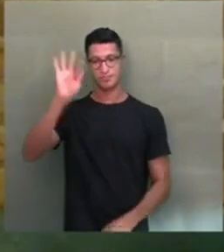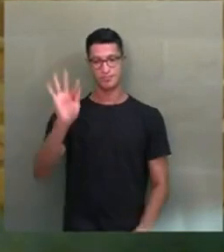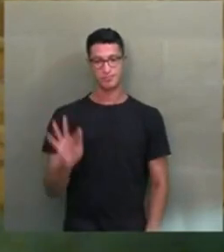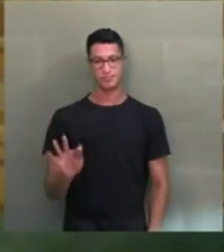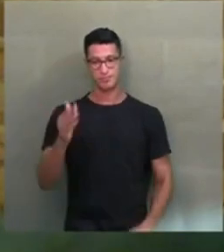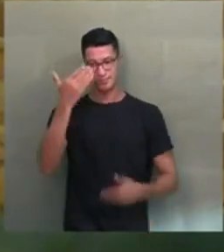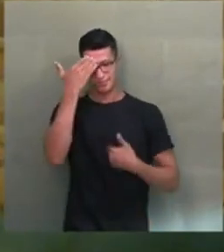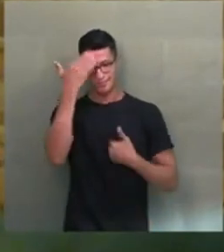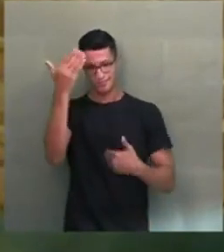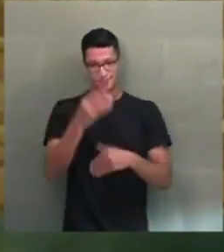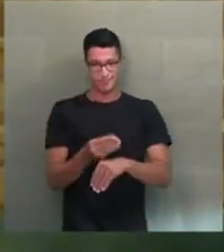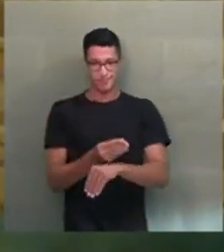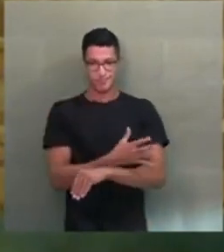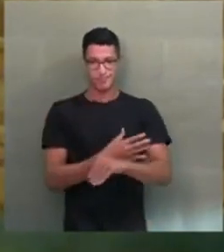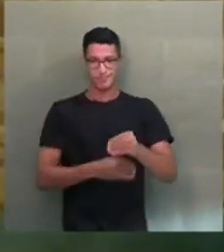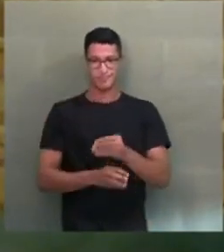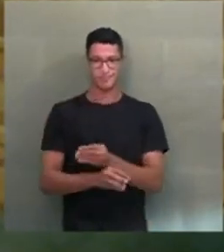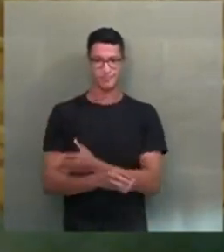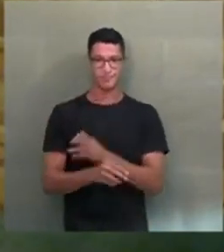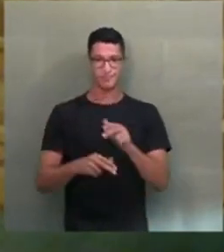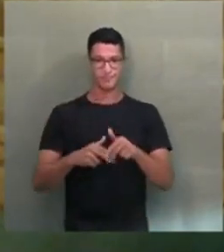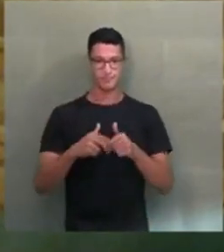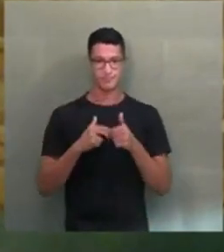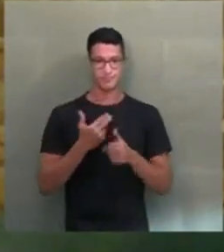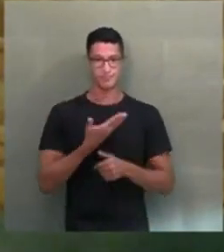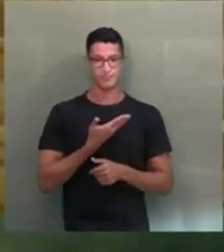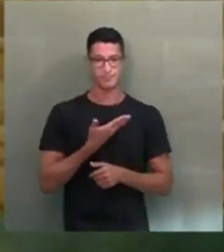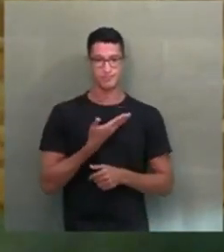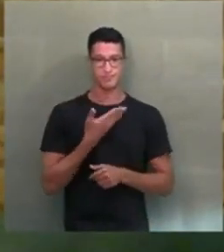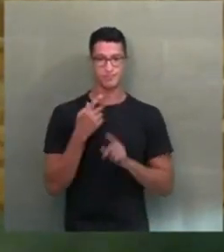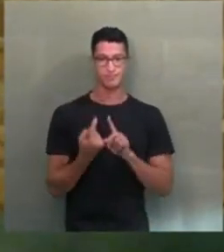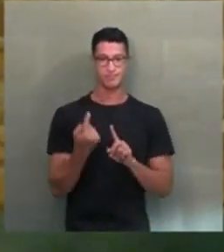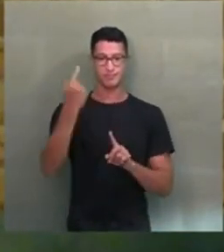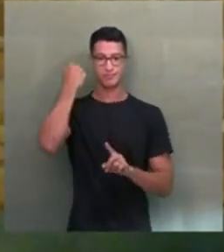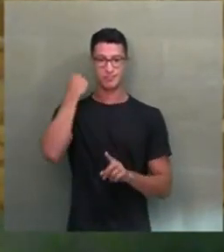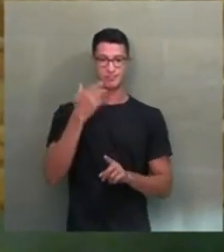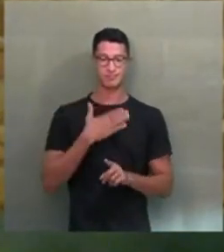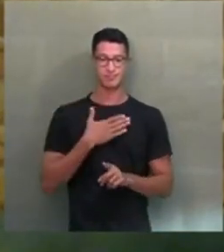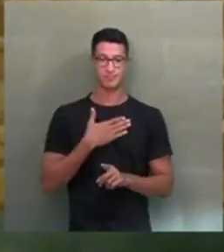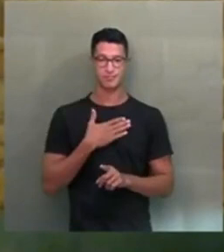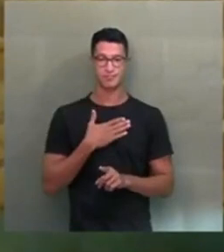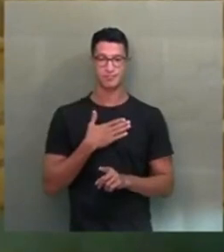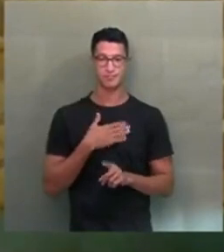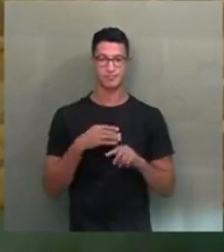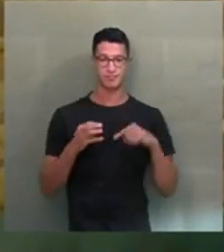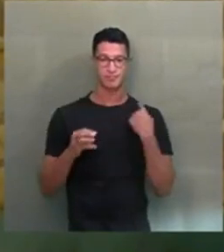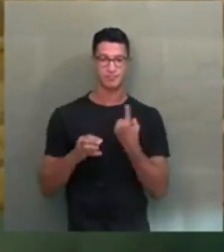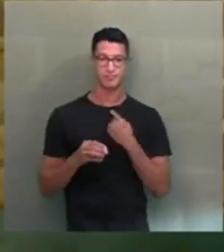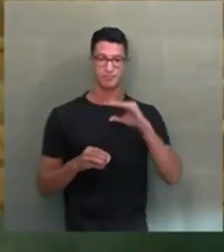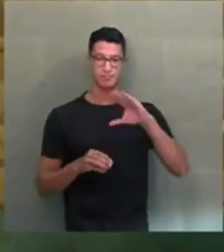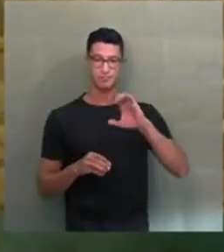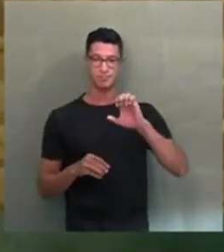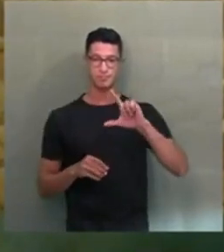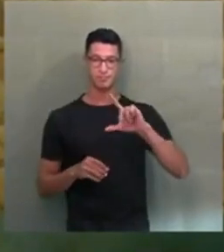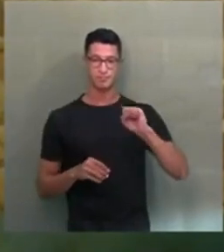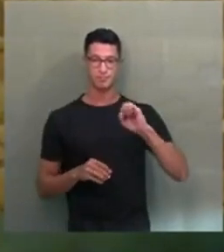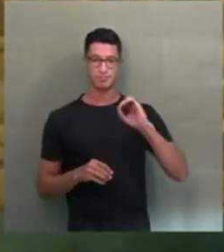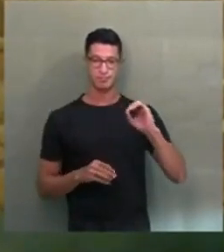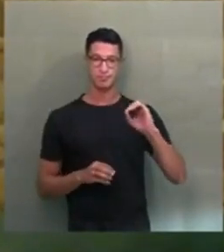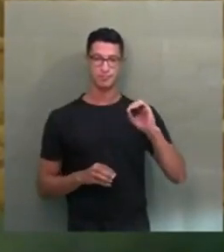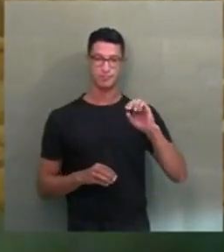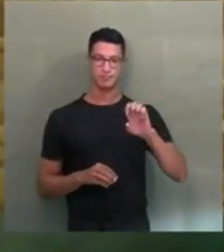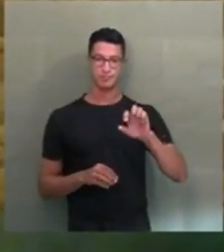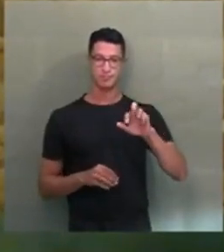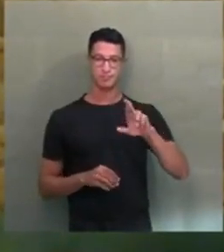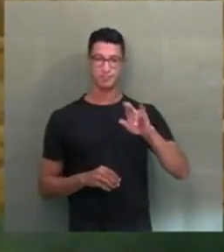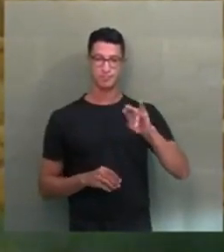e emocionada, como os colegas que me antecederam, né? O Celso, Silvia, Ilana e a Érica